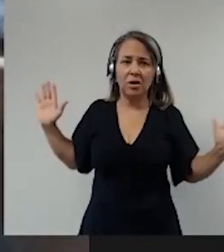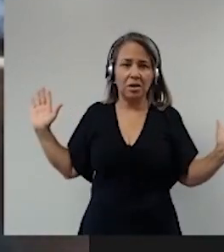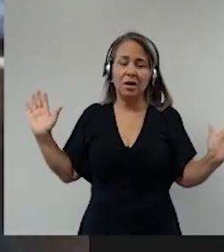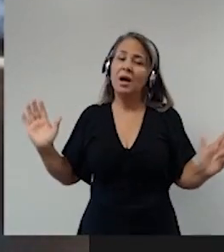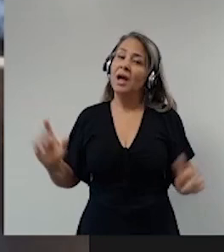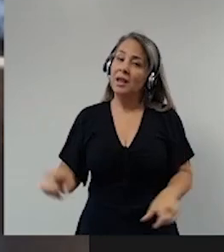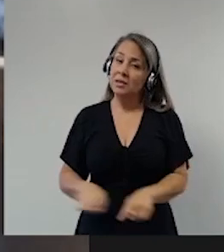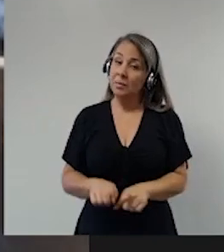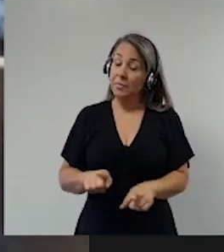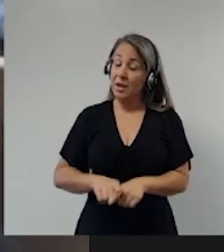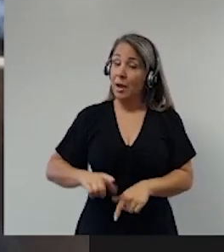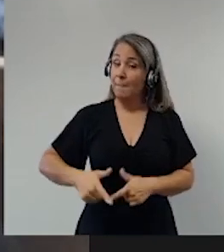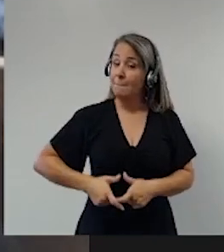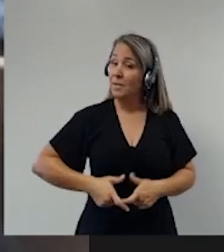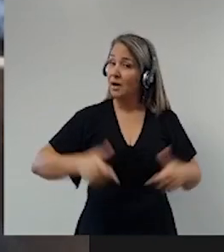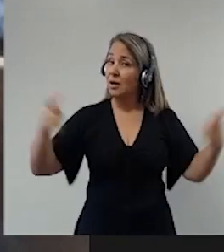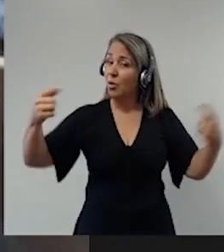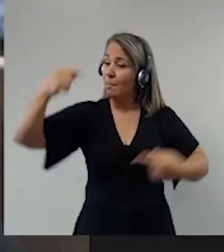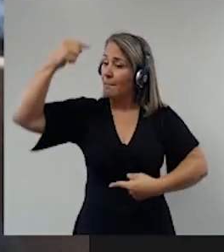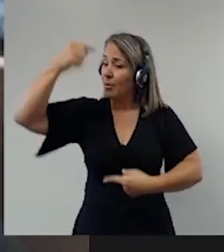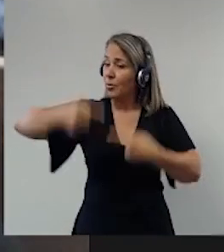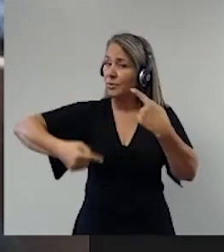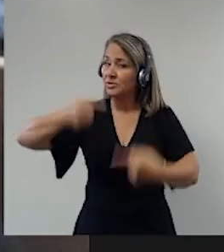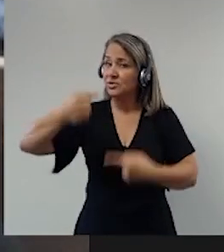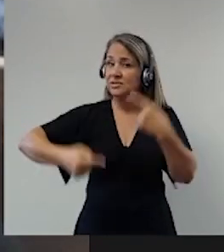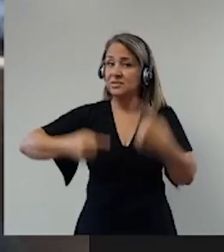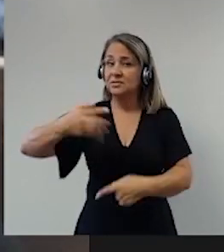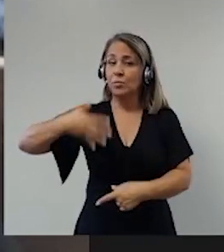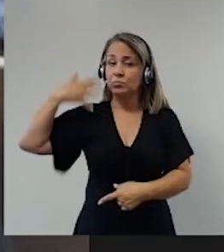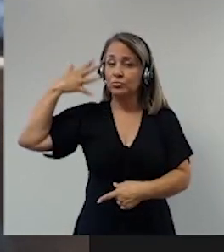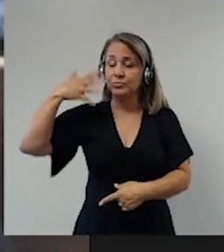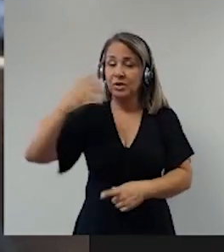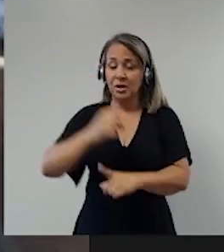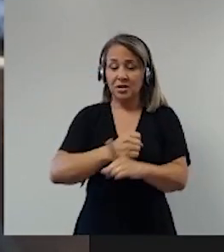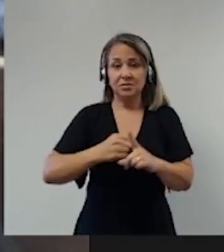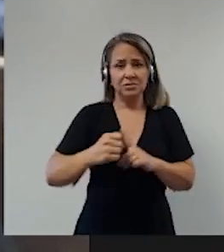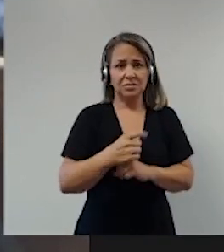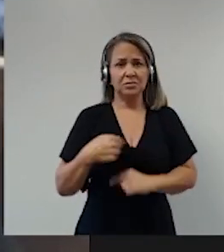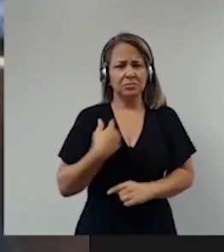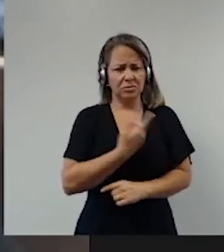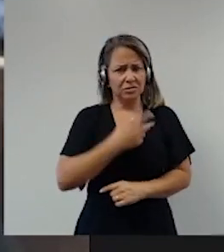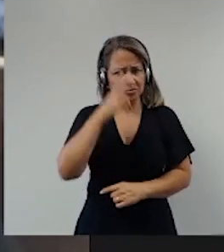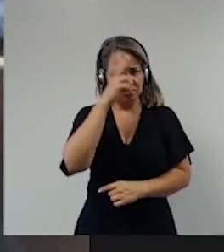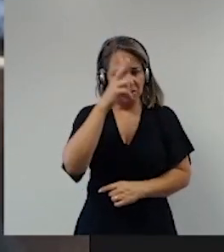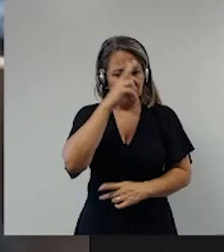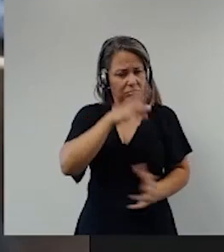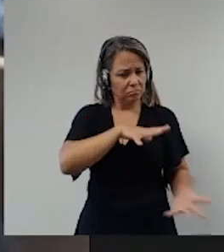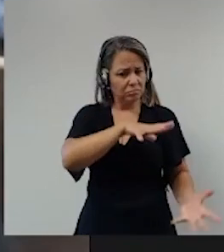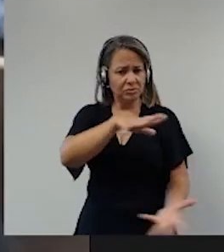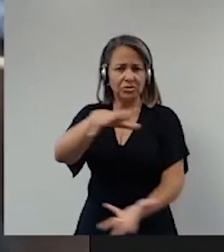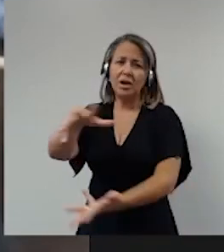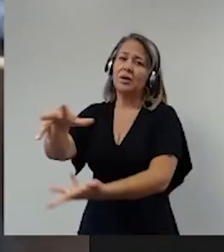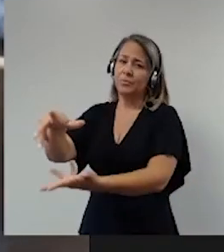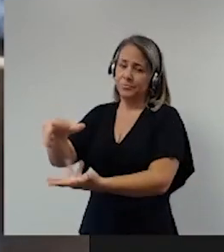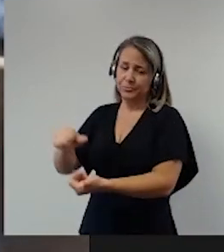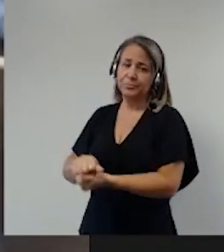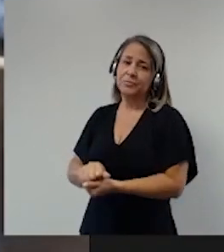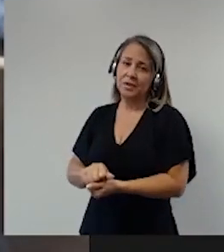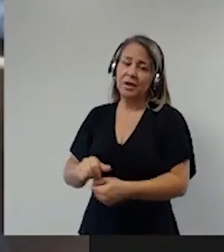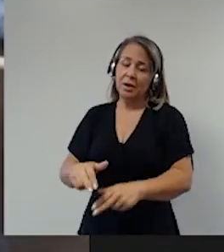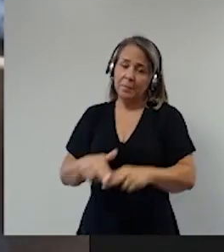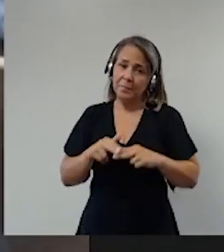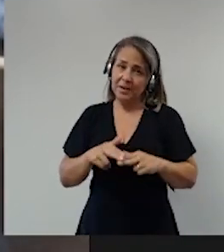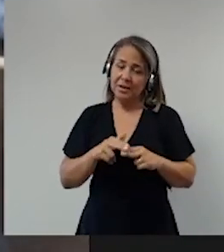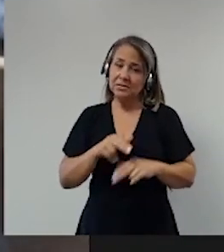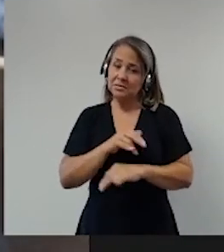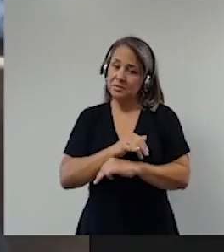maior politização social da nossa história, da história mundial, inclusive, através desses meios